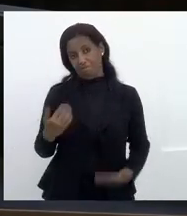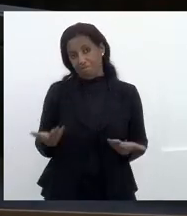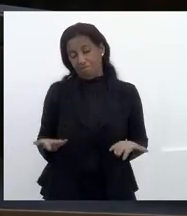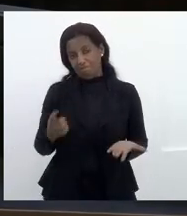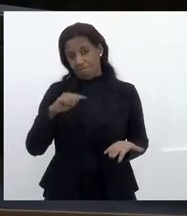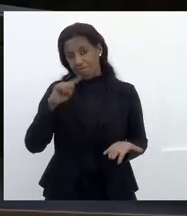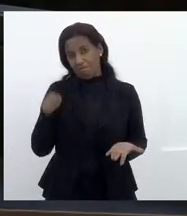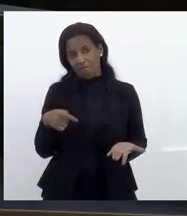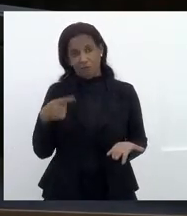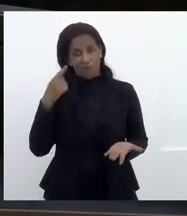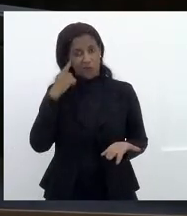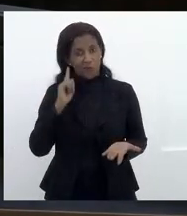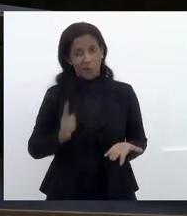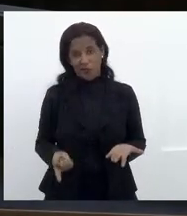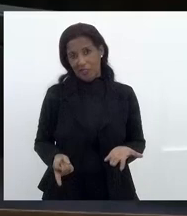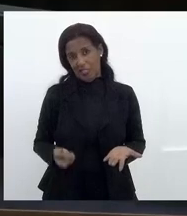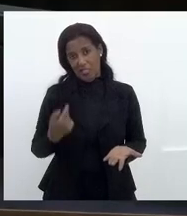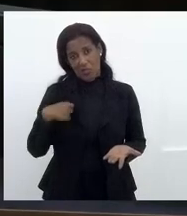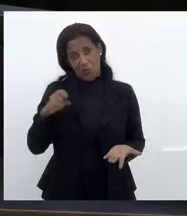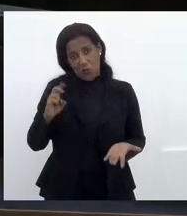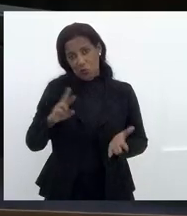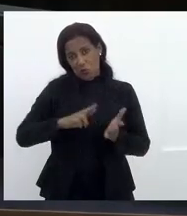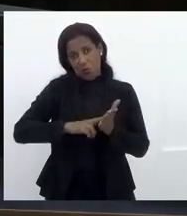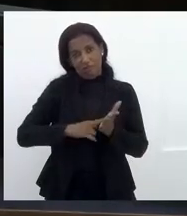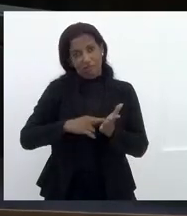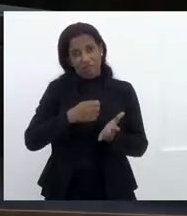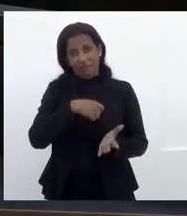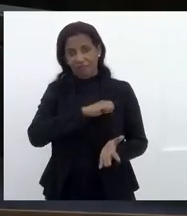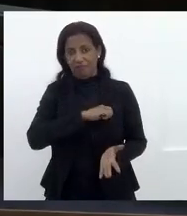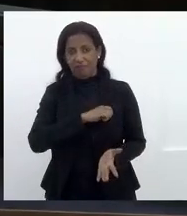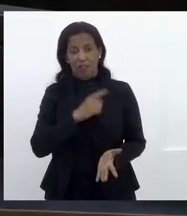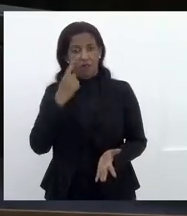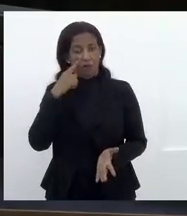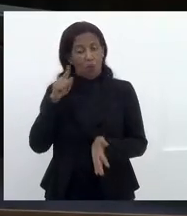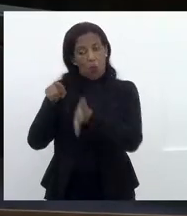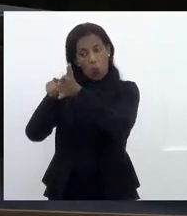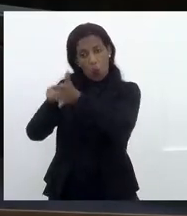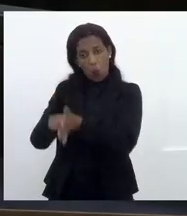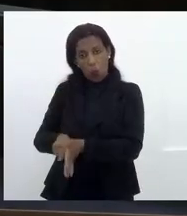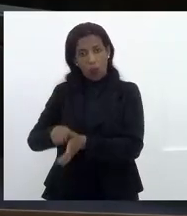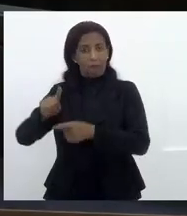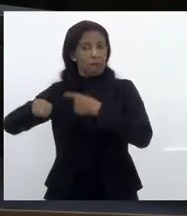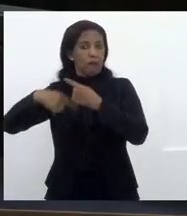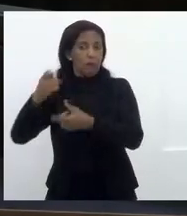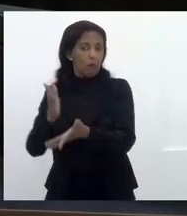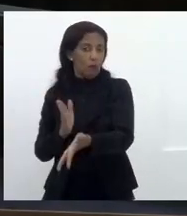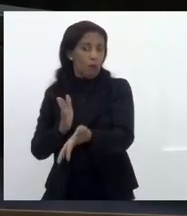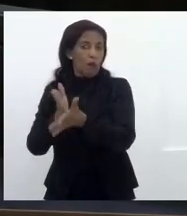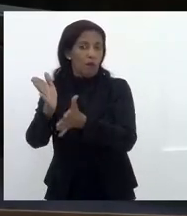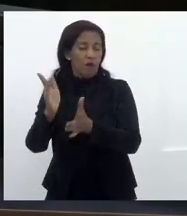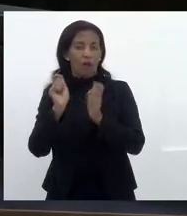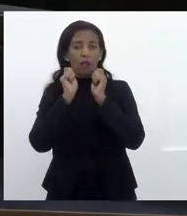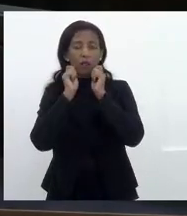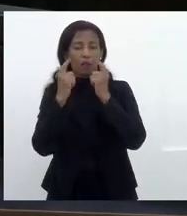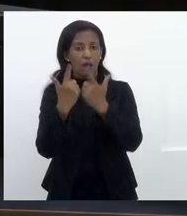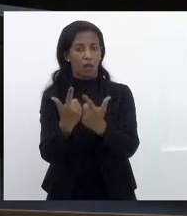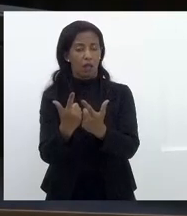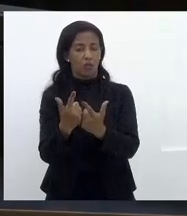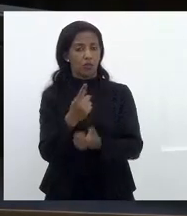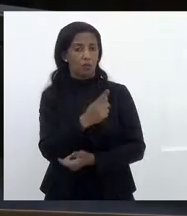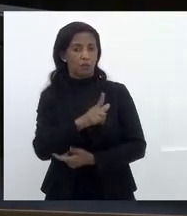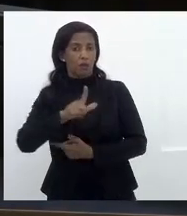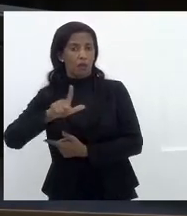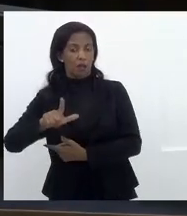não sei porque eu não sou o regime de recuperação fiscal a gente vai ter que consultar depois de aprovado na alerj o